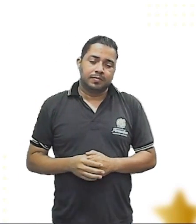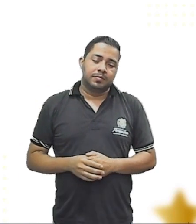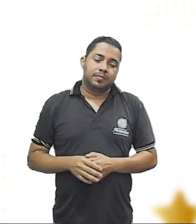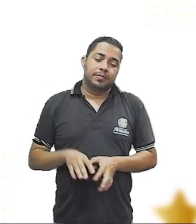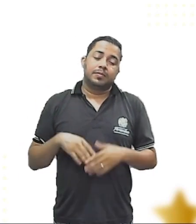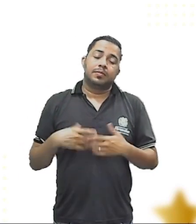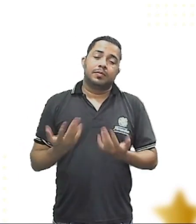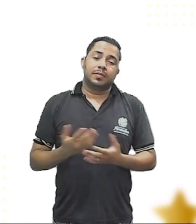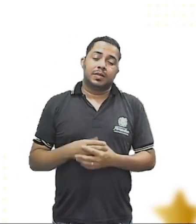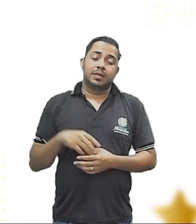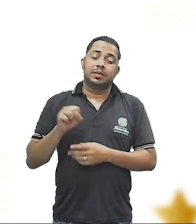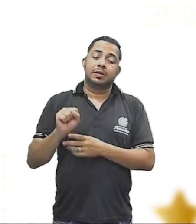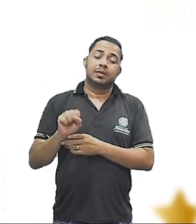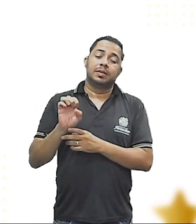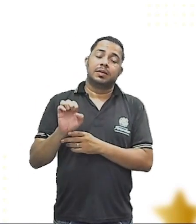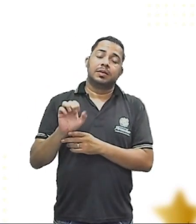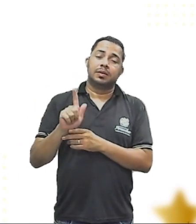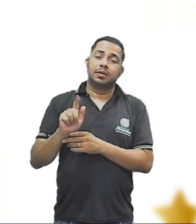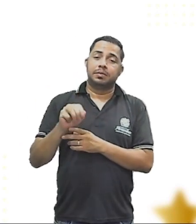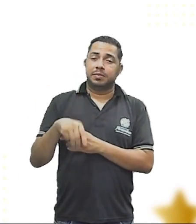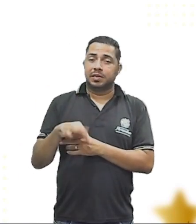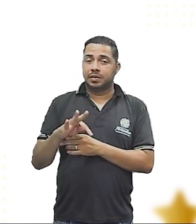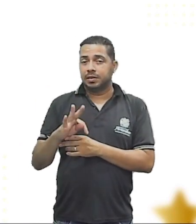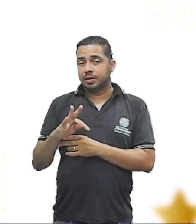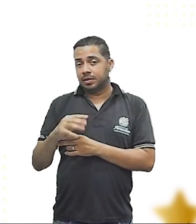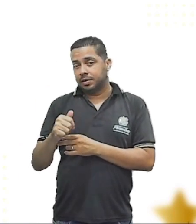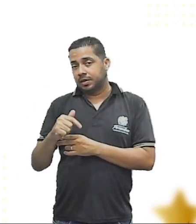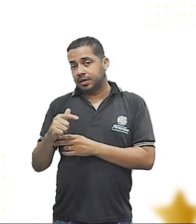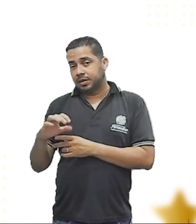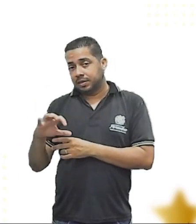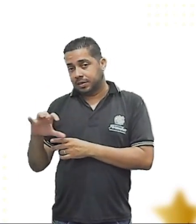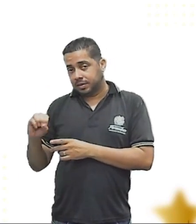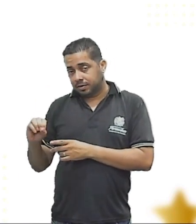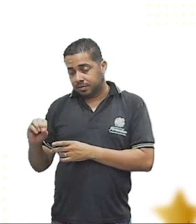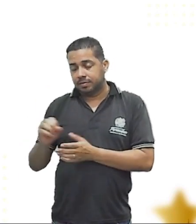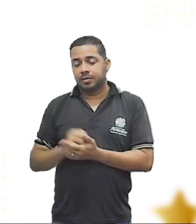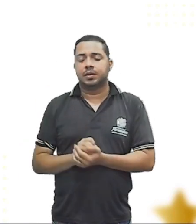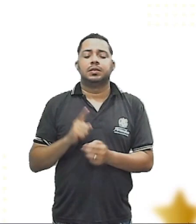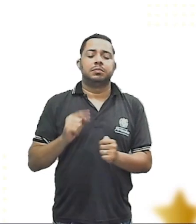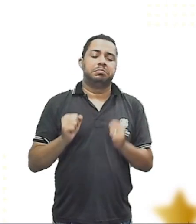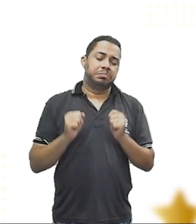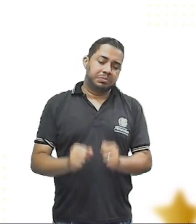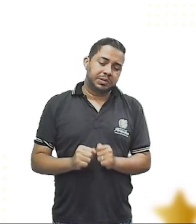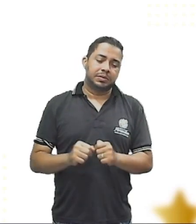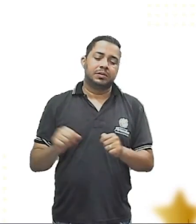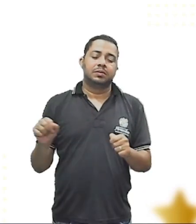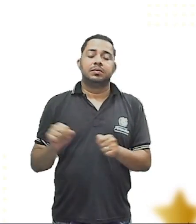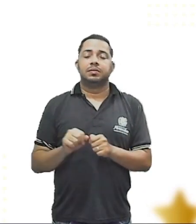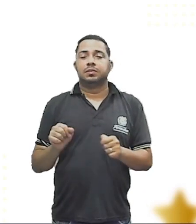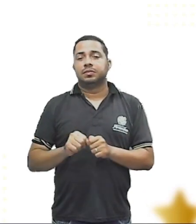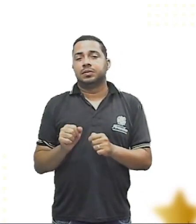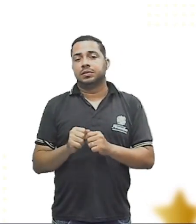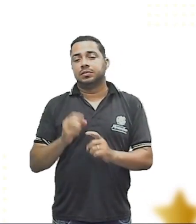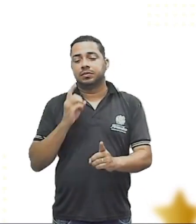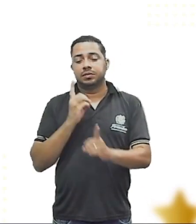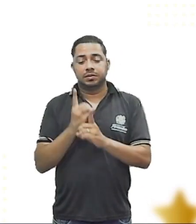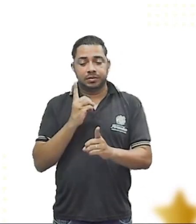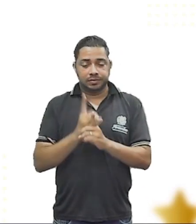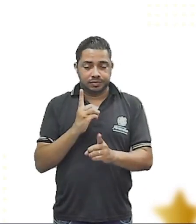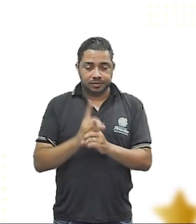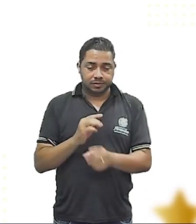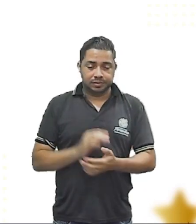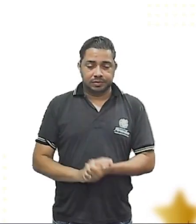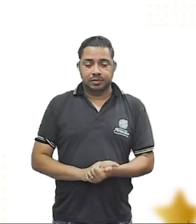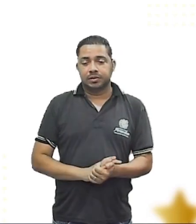E aí, esta segmentação, ela pode ser, né, feita de forma a identificar